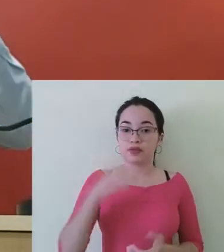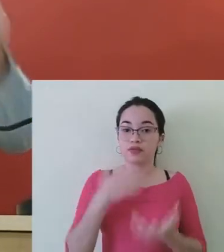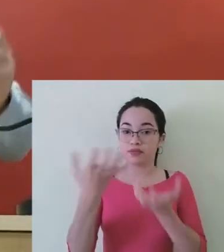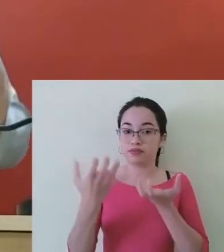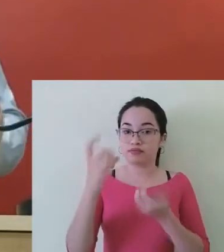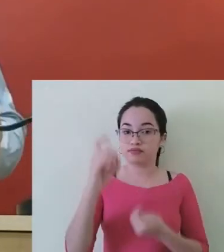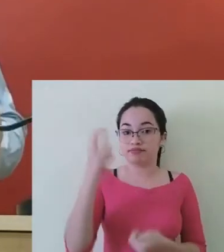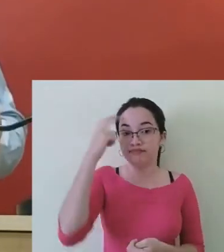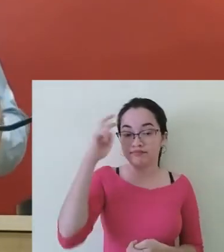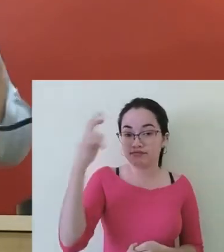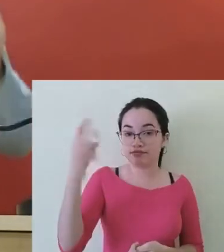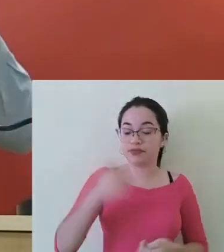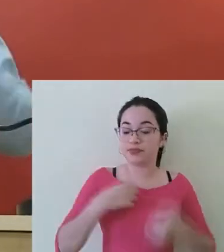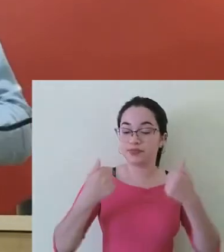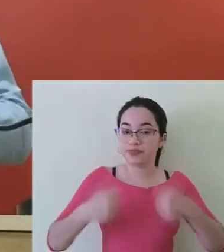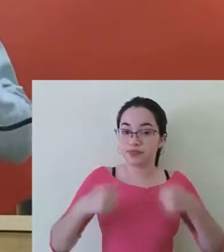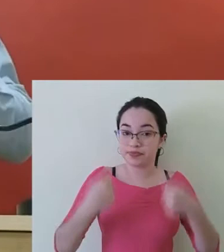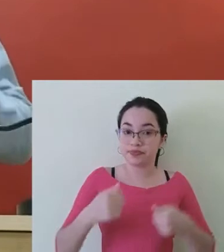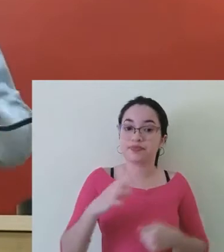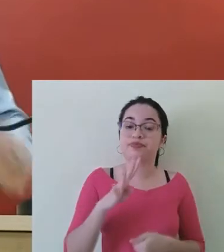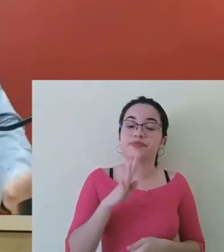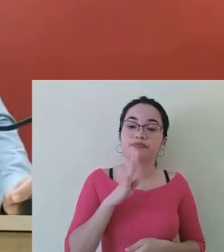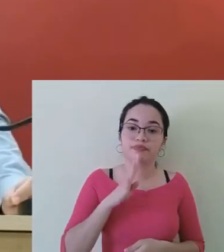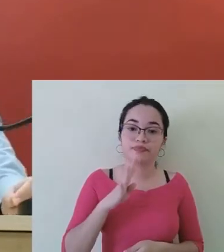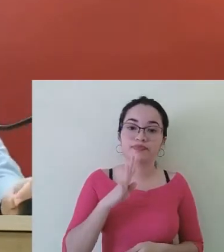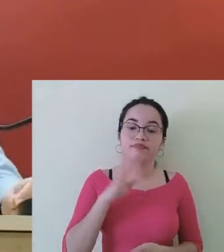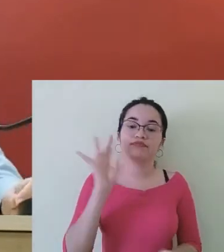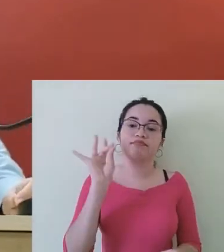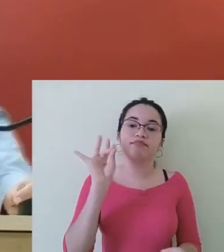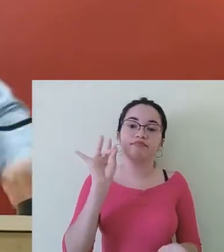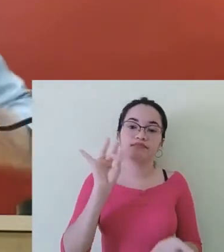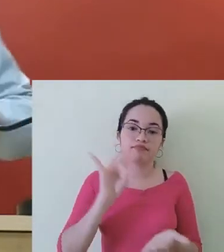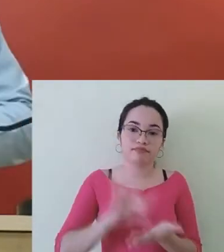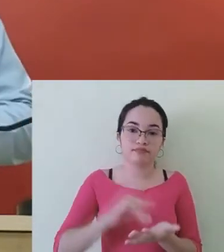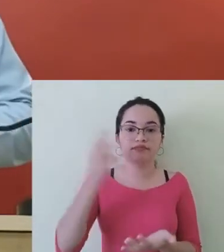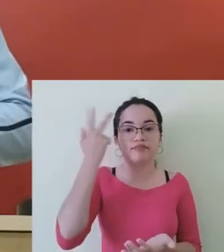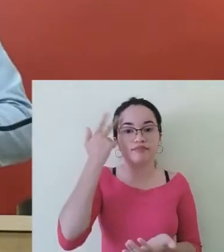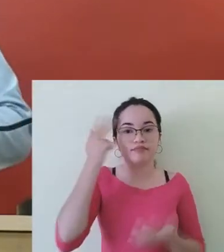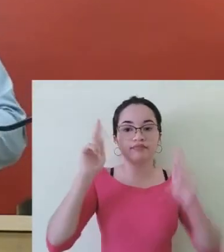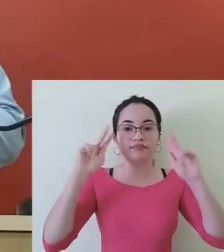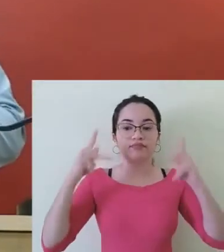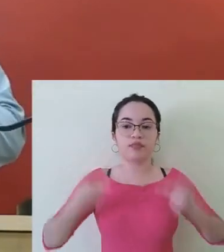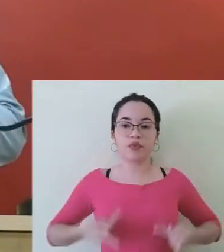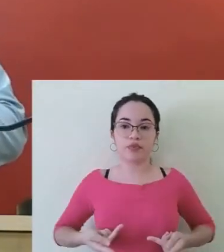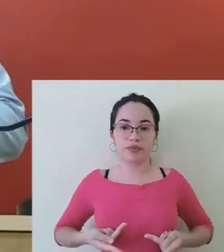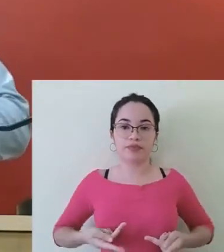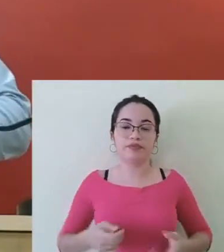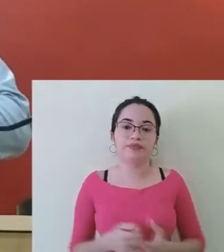quero ser sábio, eu preciso conhecer a realidade da natureza